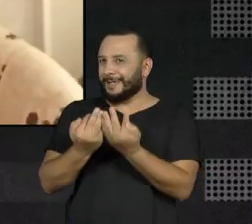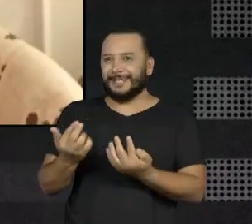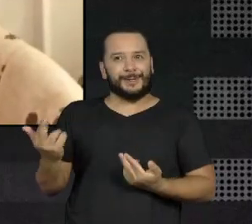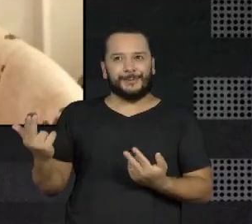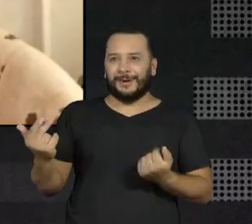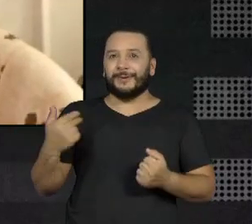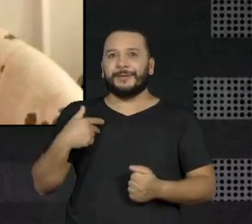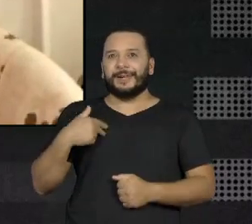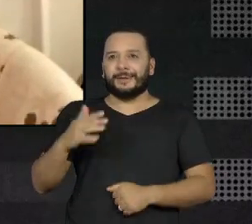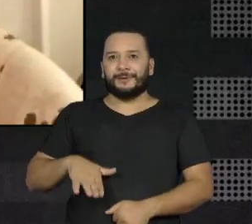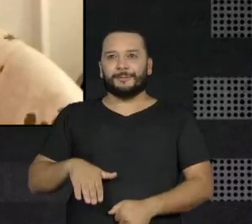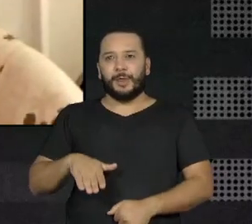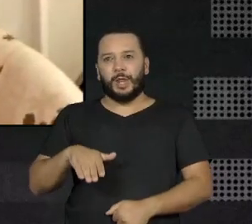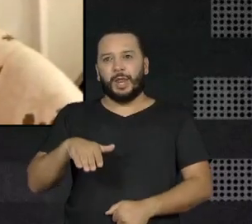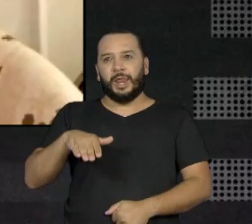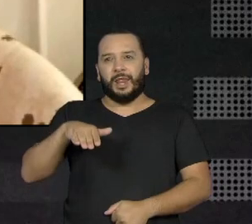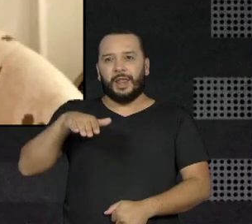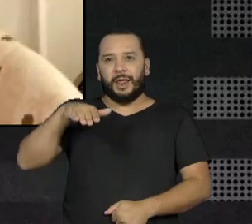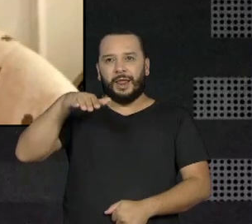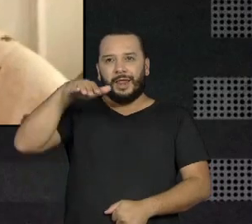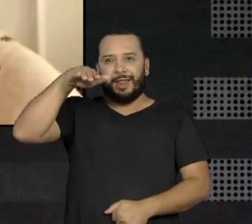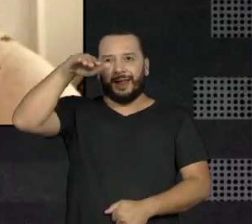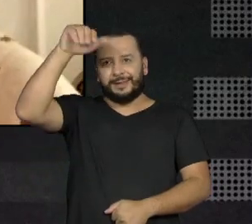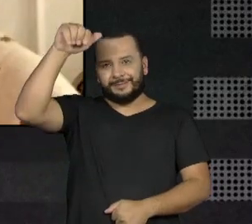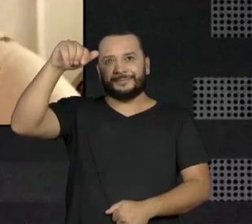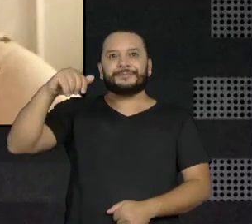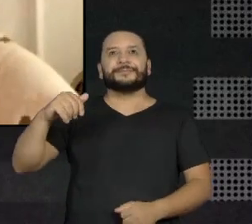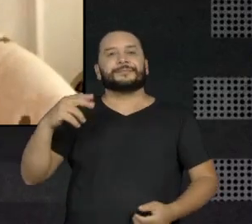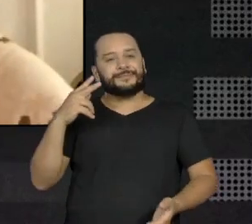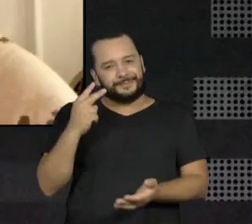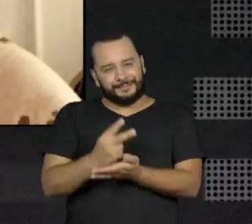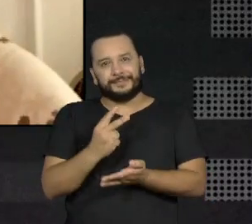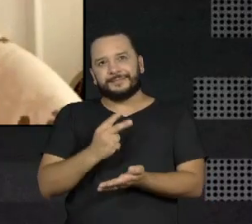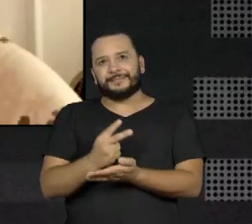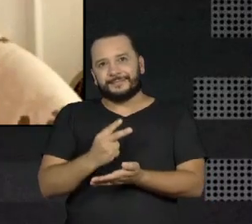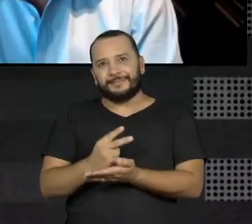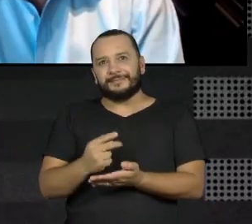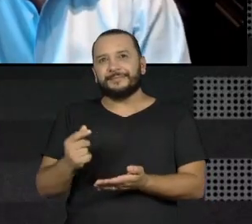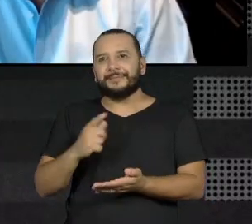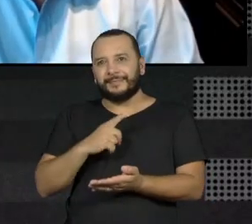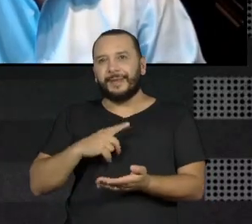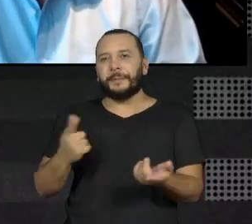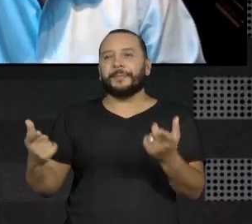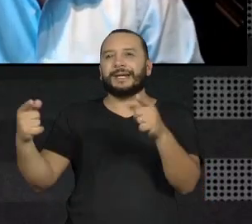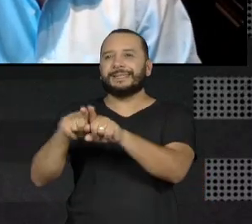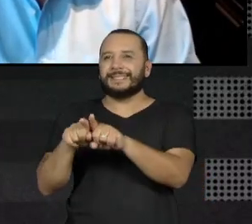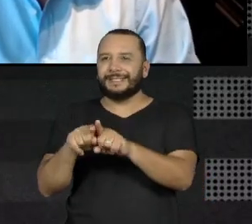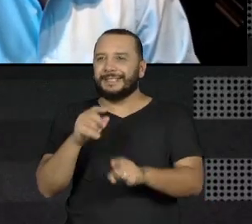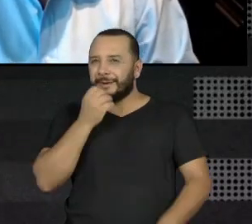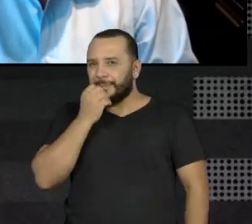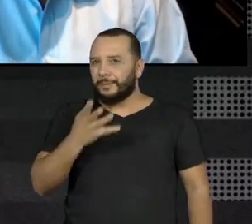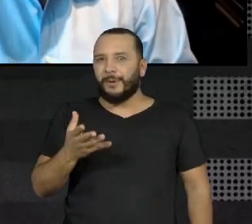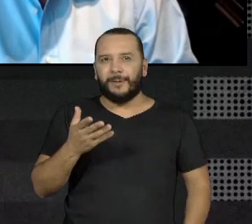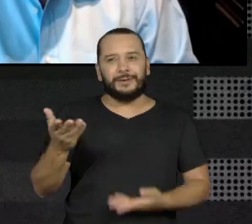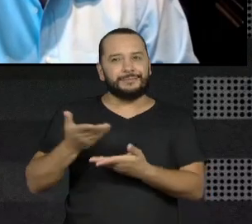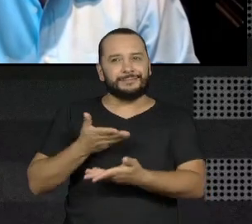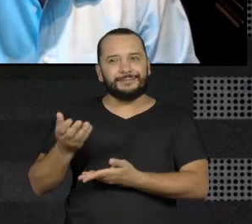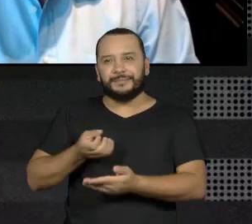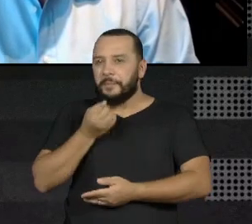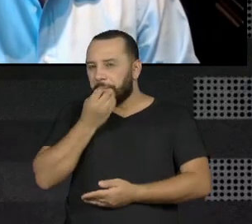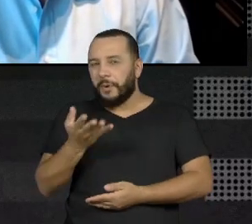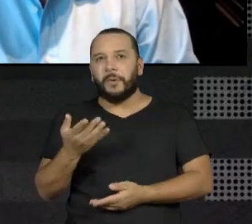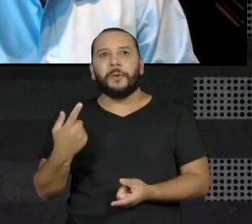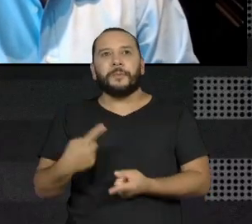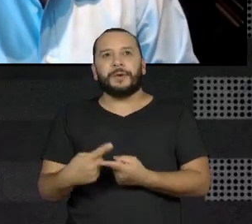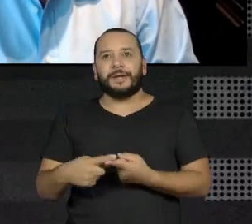eu me conheço por gente. A gente sempre teve uma cumplicidade, uma parceria muito grande, porque nós dois sempre